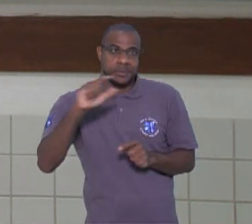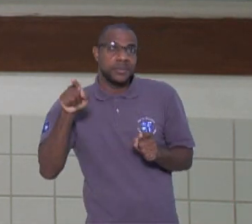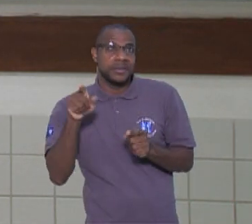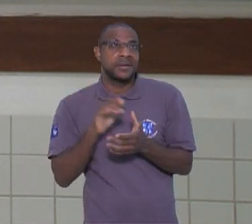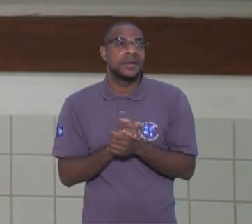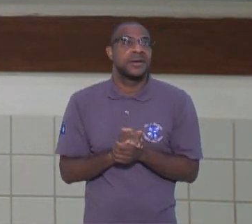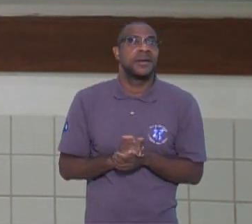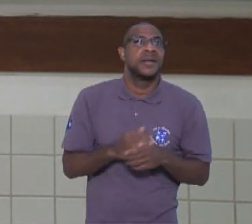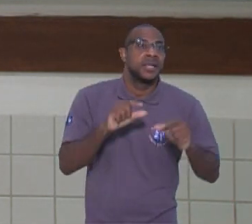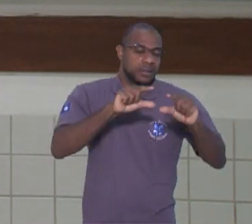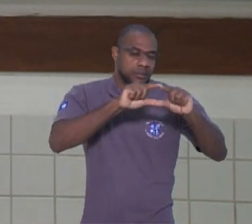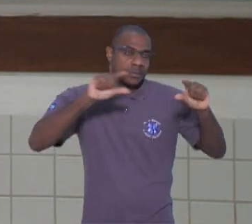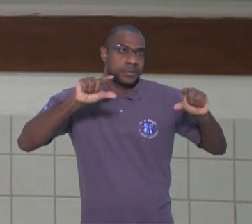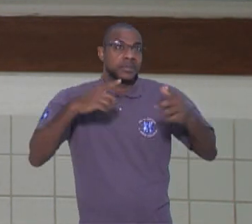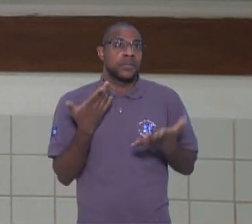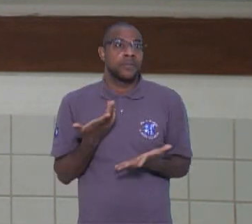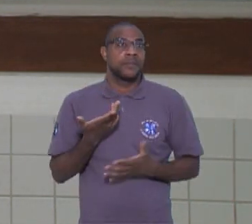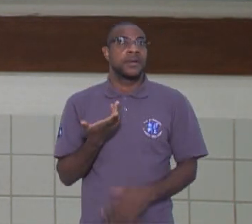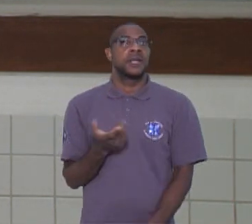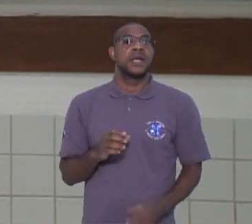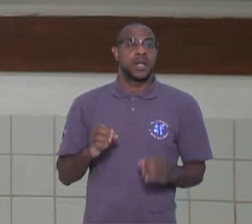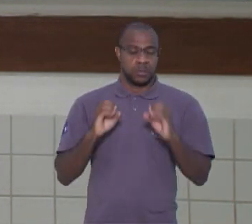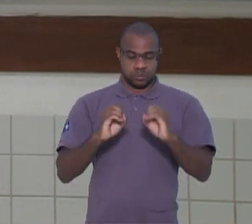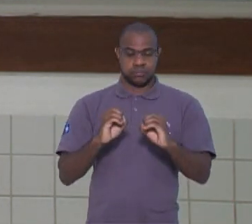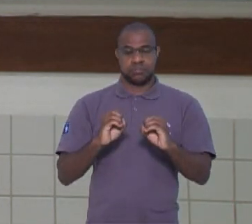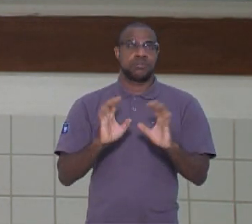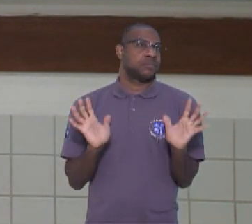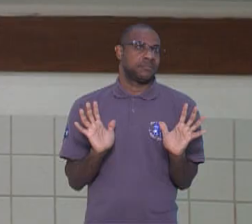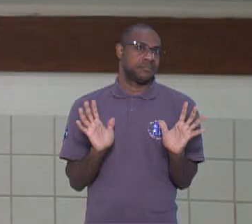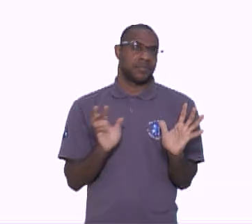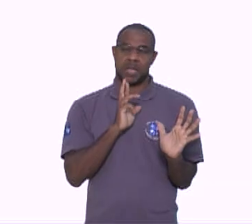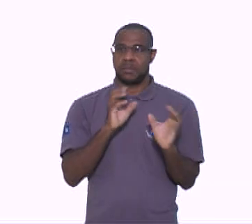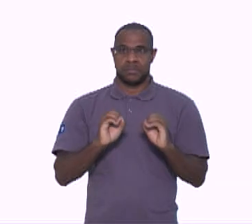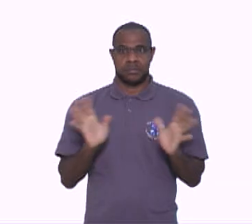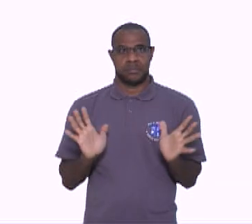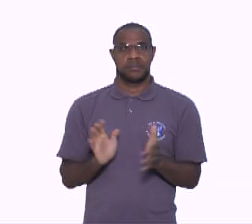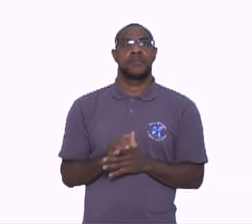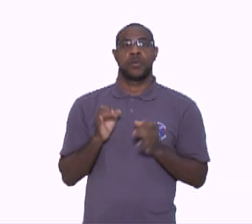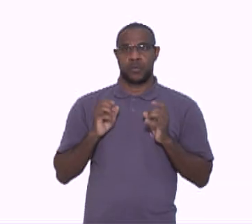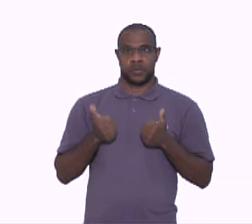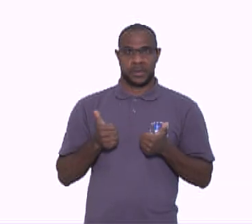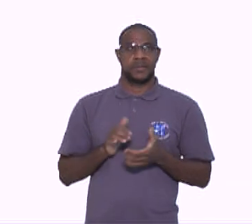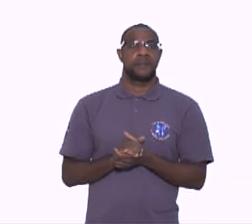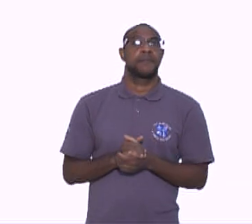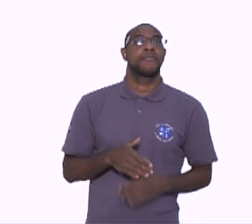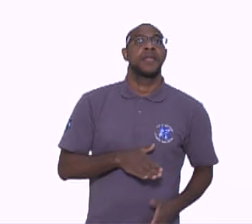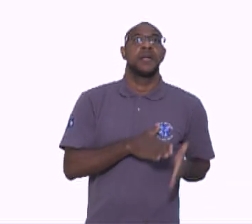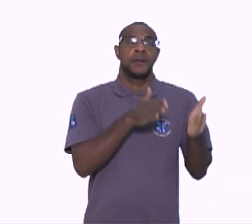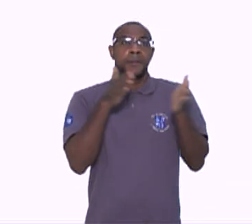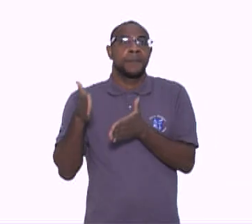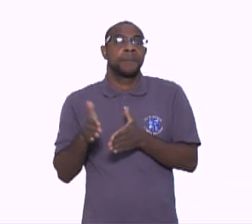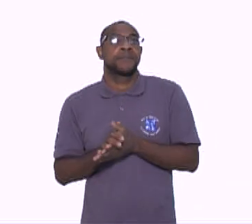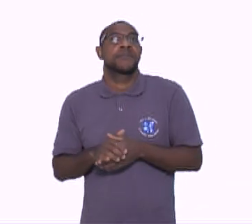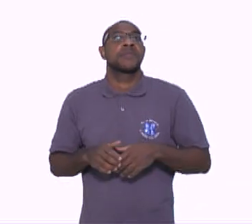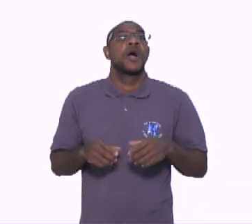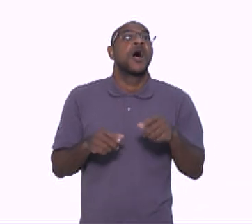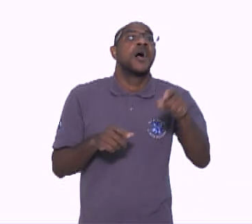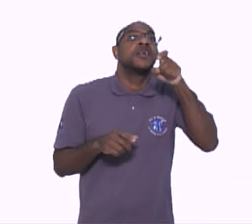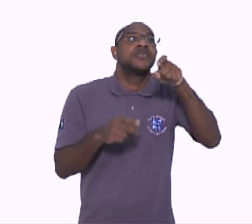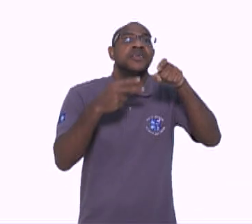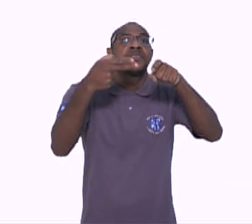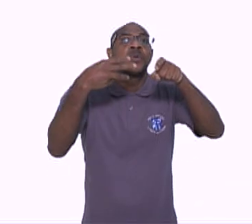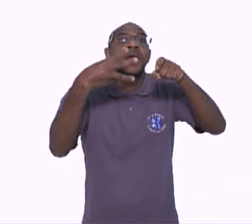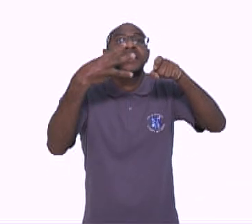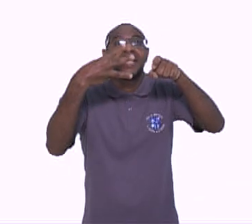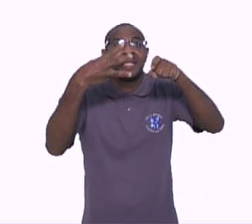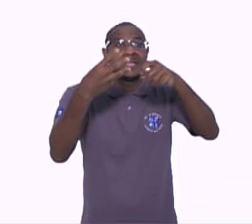já tenho? Que 1 é a raiz. Bom, tá certo? Vamos para o segundo. X igual a 3. Olha só,